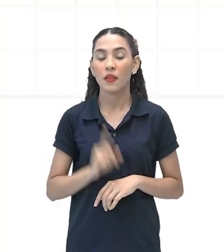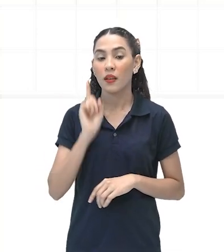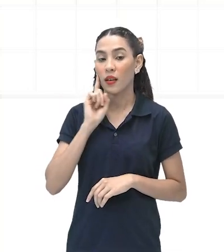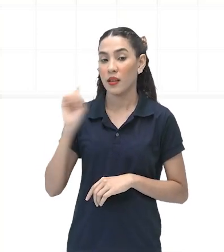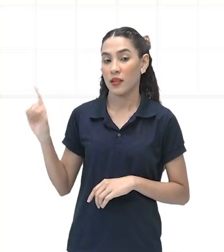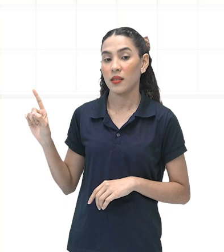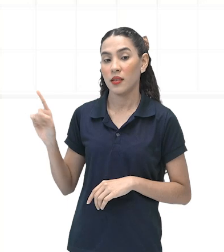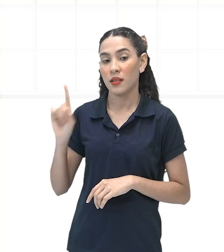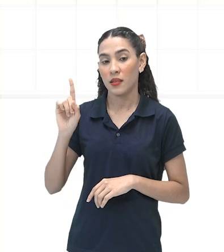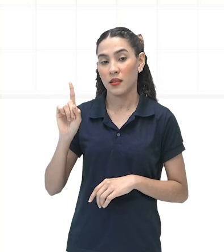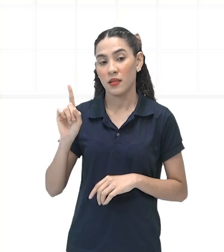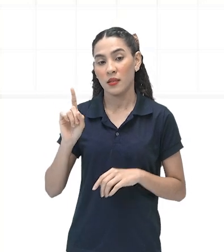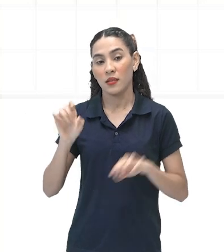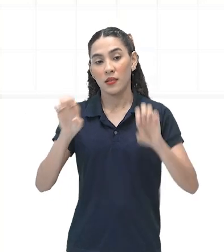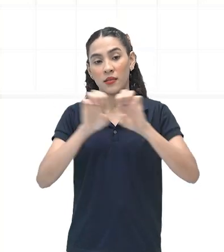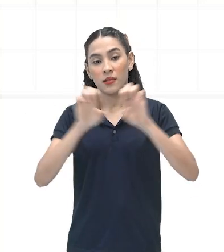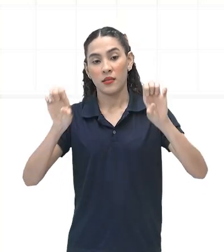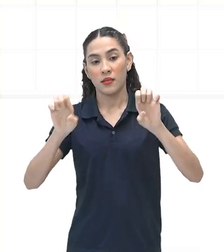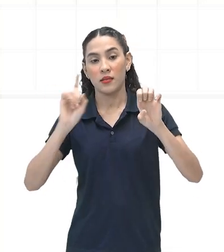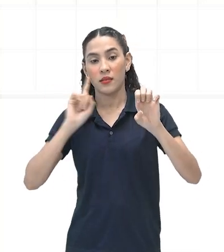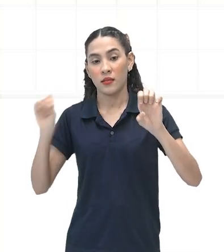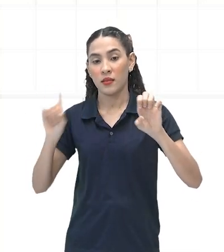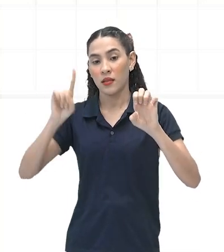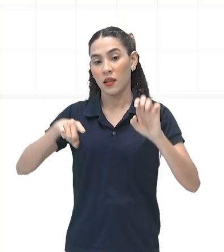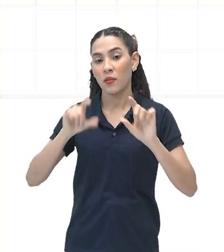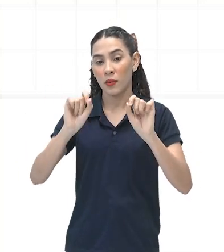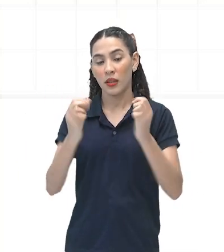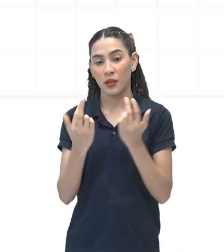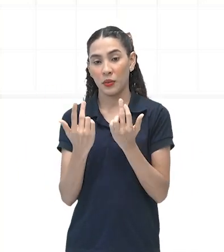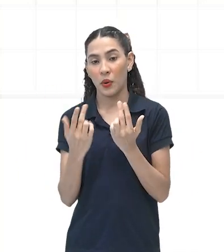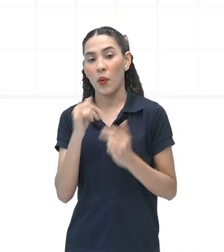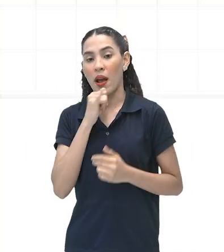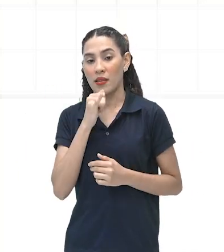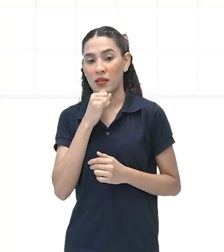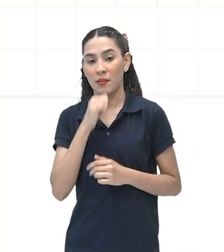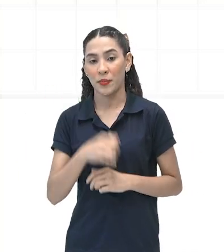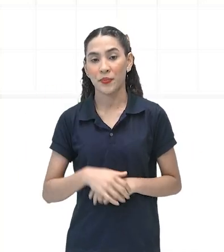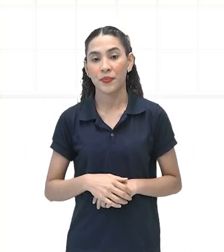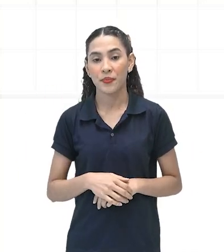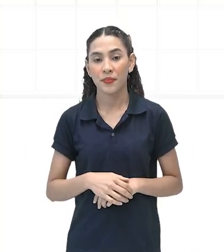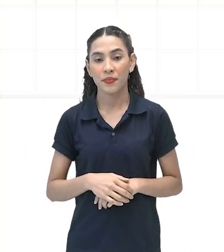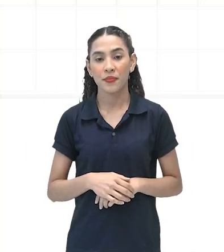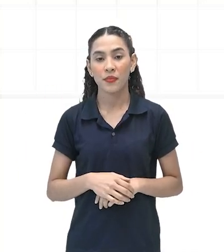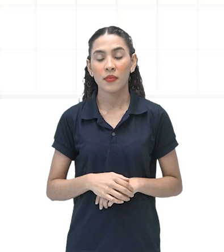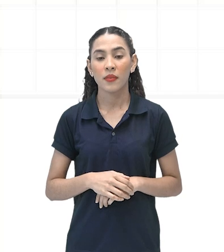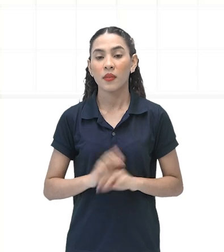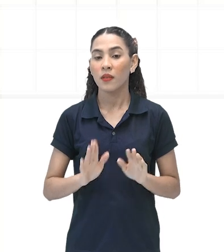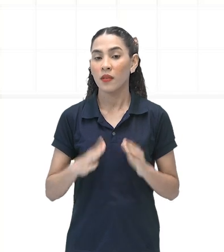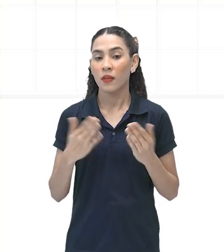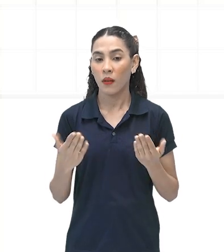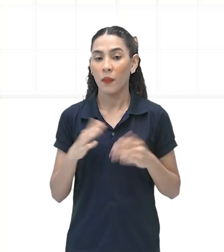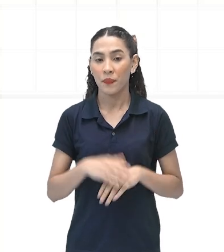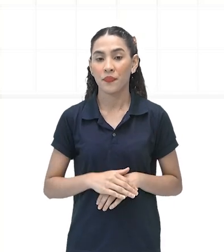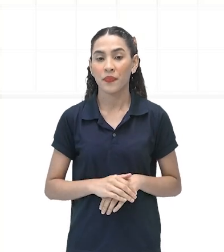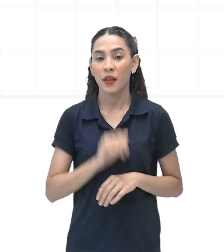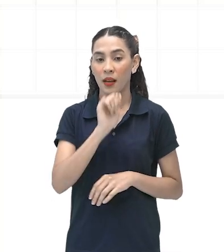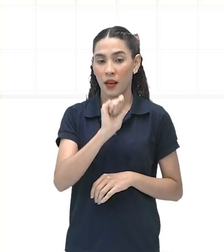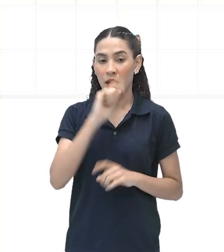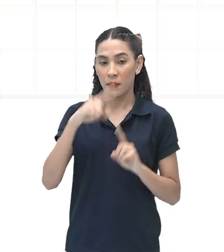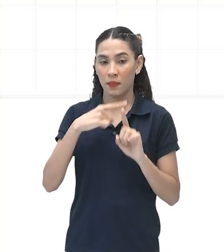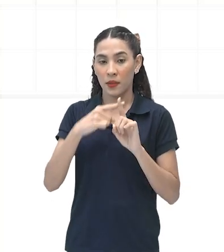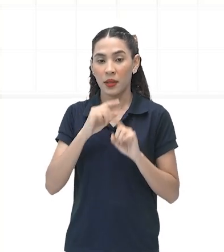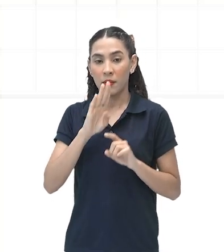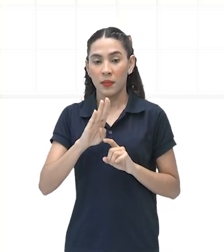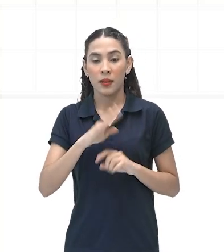Isso aqui, essa expressão, ela é equivalente, ou seja, é igual a exatamente quem? A mais